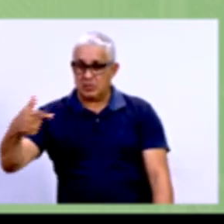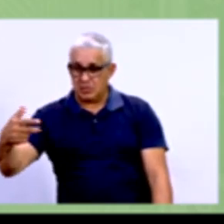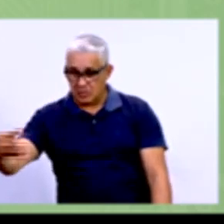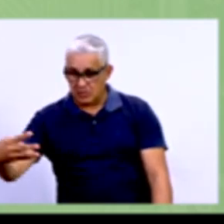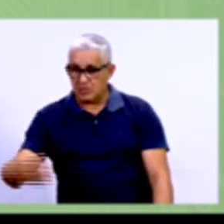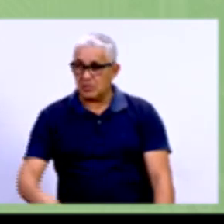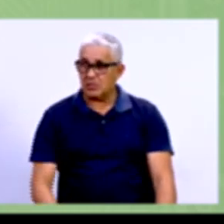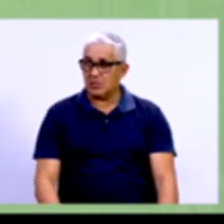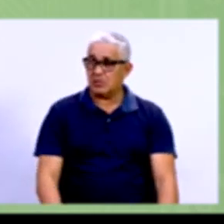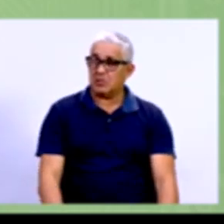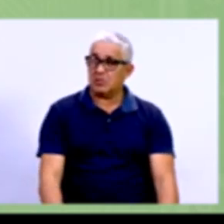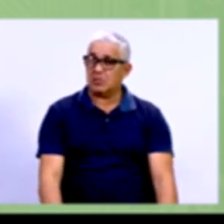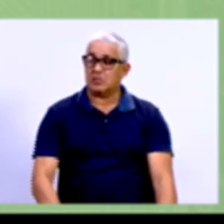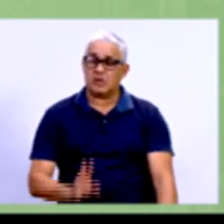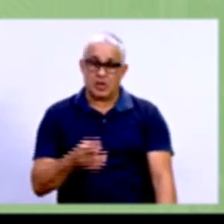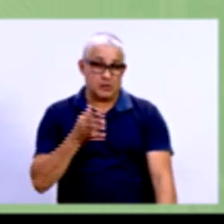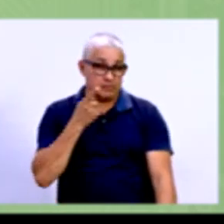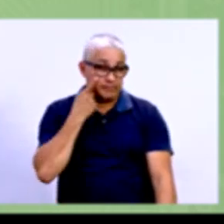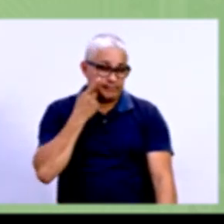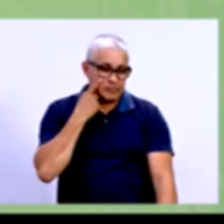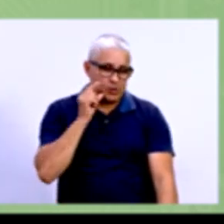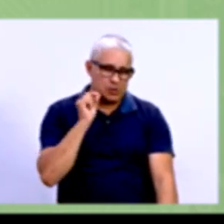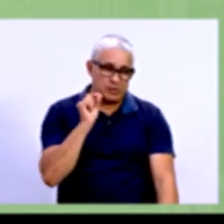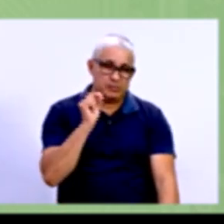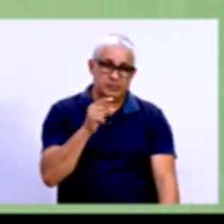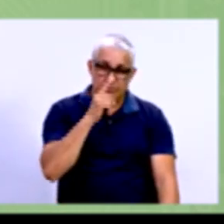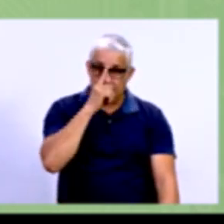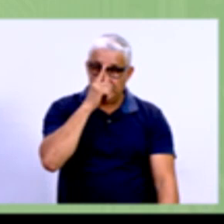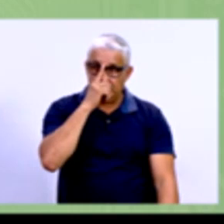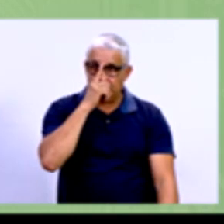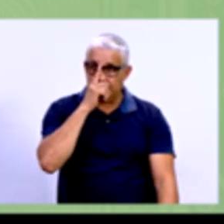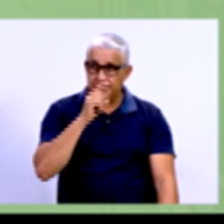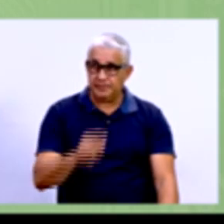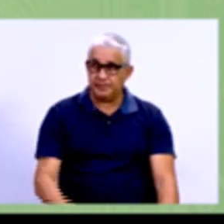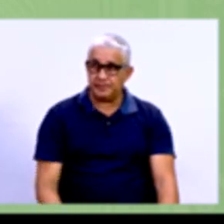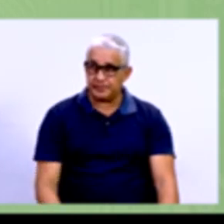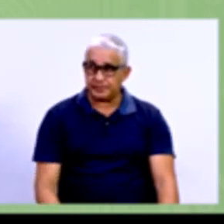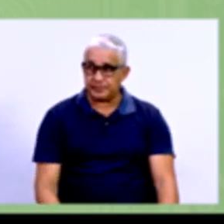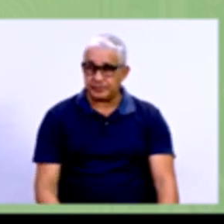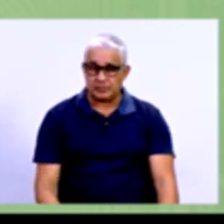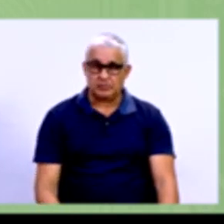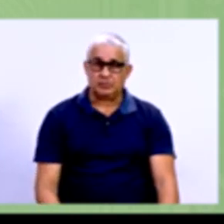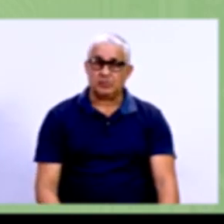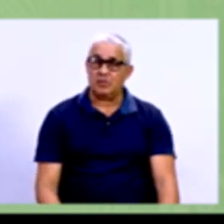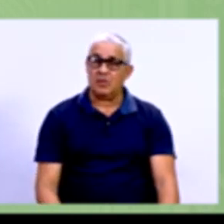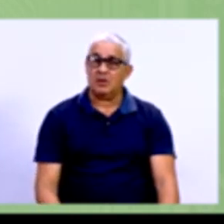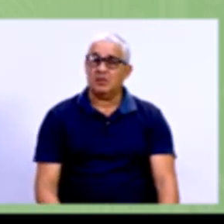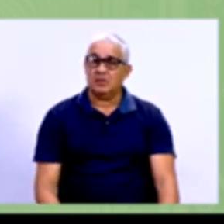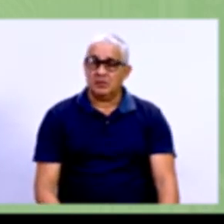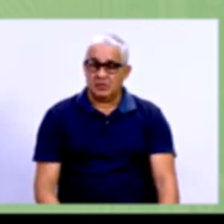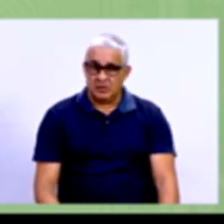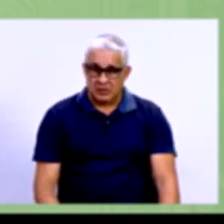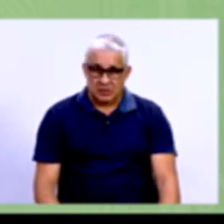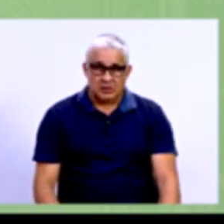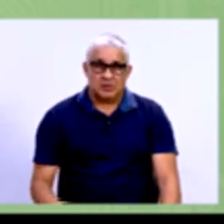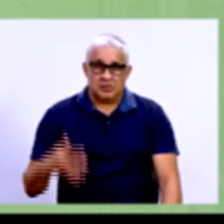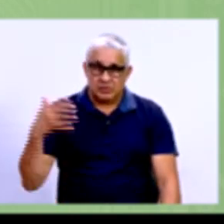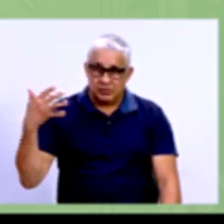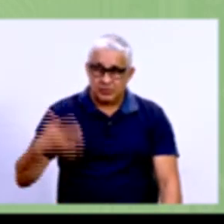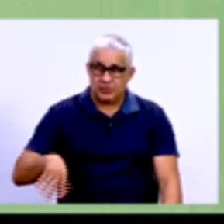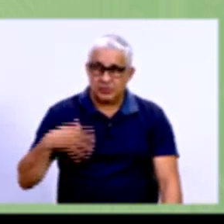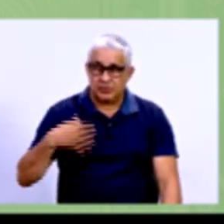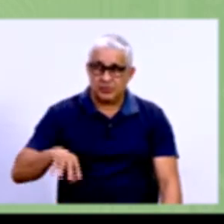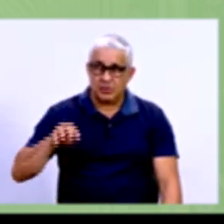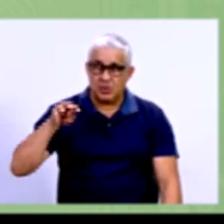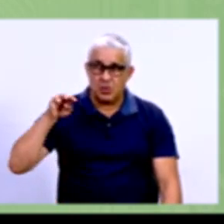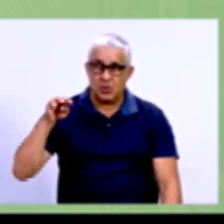Então, a gente já viu o quê? Que ele é muito alto. Ele deu acima de 0,95, então,